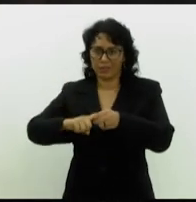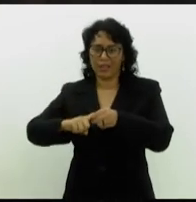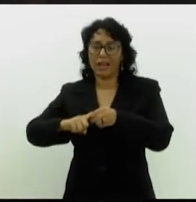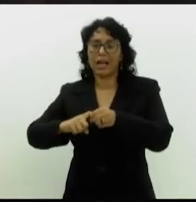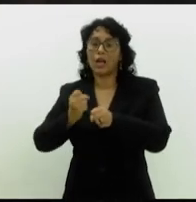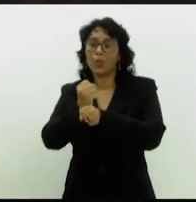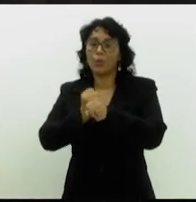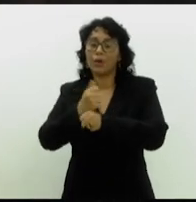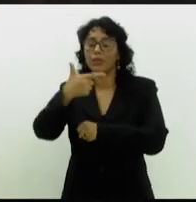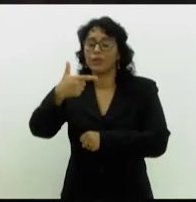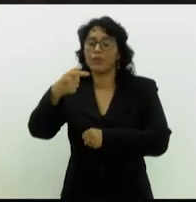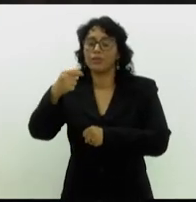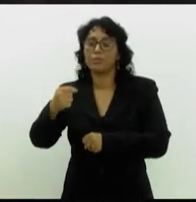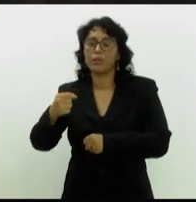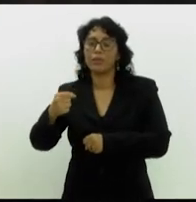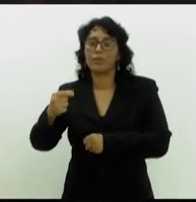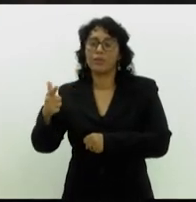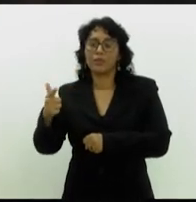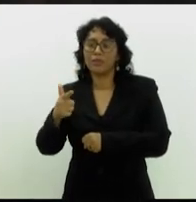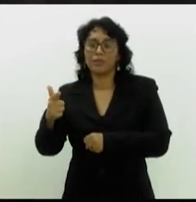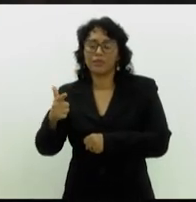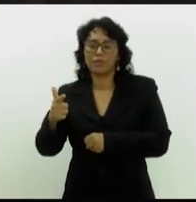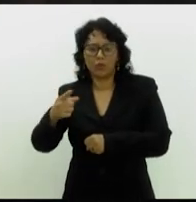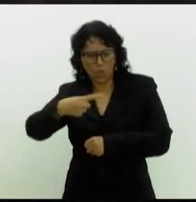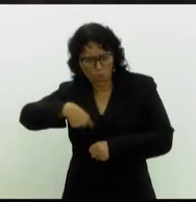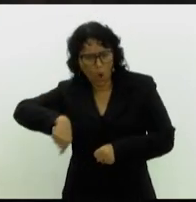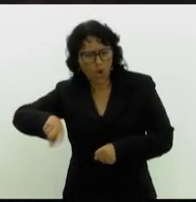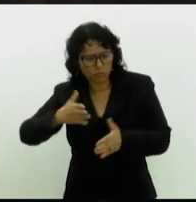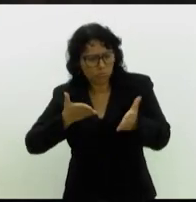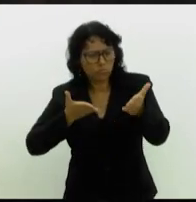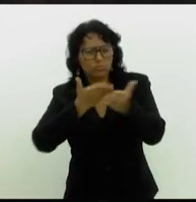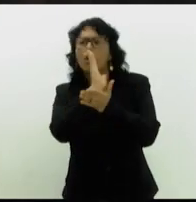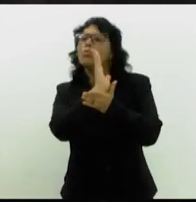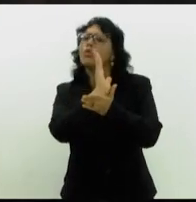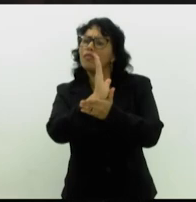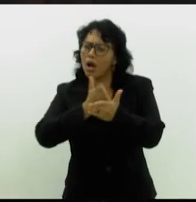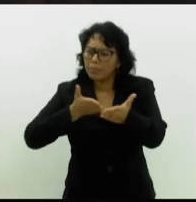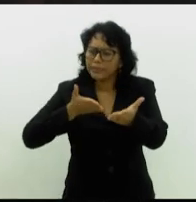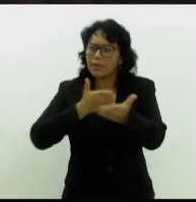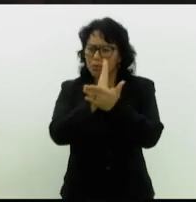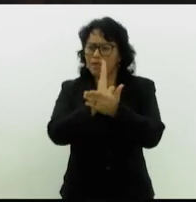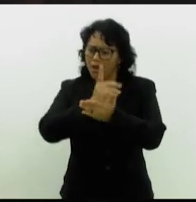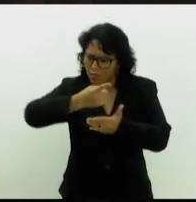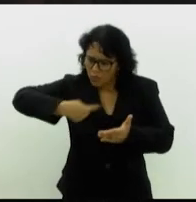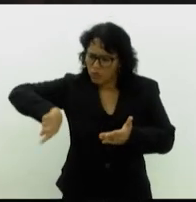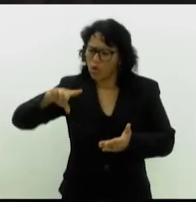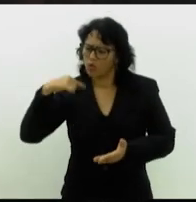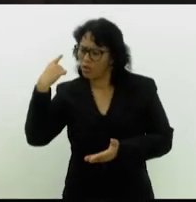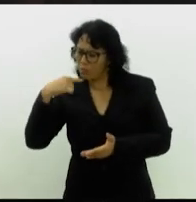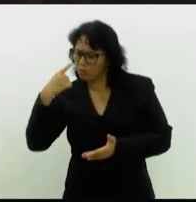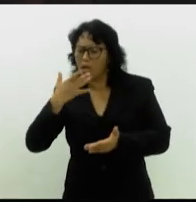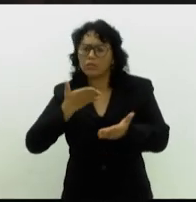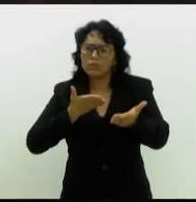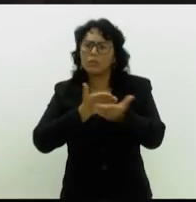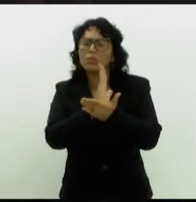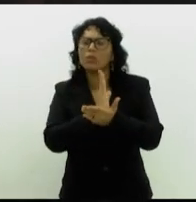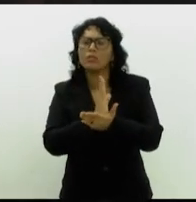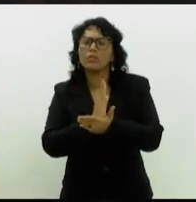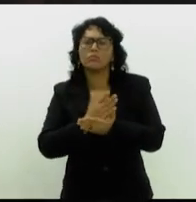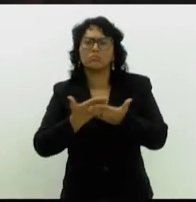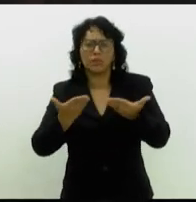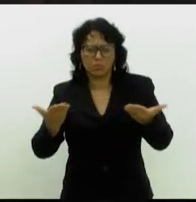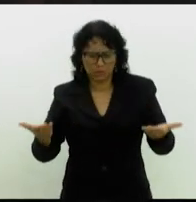22 é claro que nós aprovamos mas eu subi aqui e fiz questão de